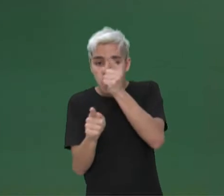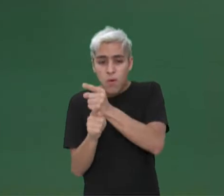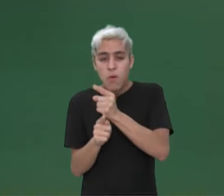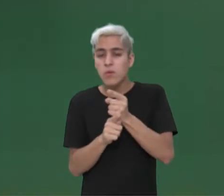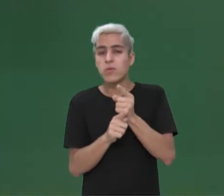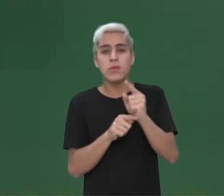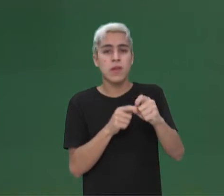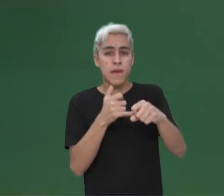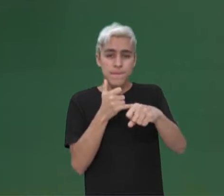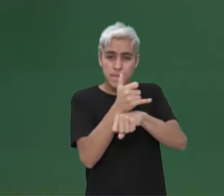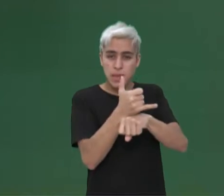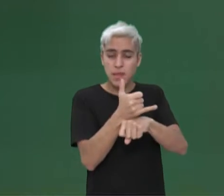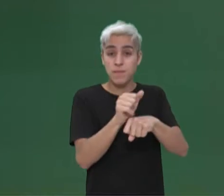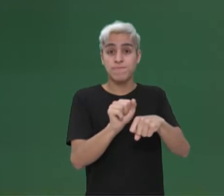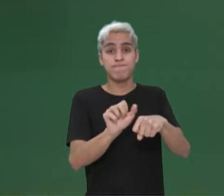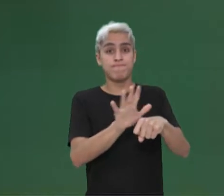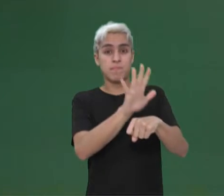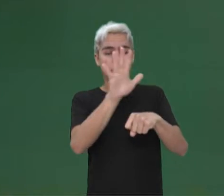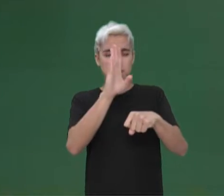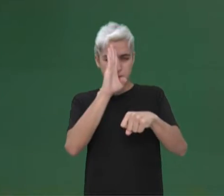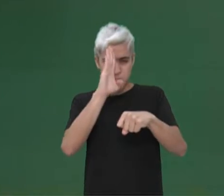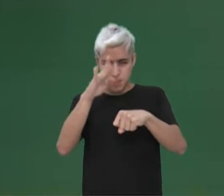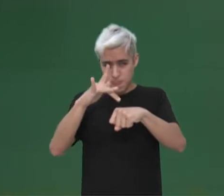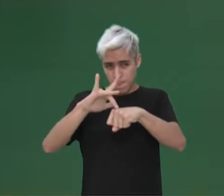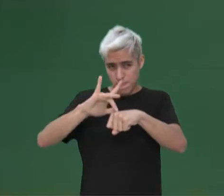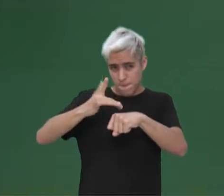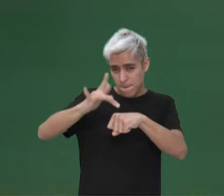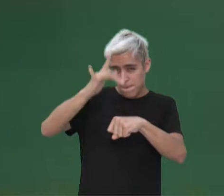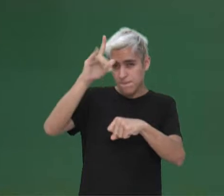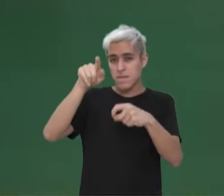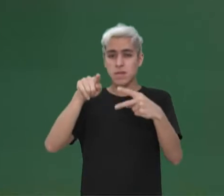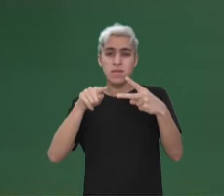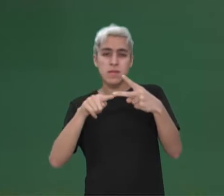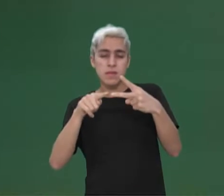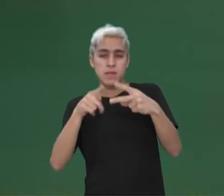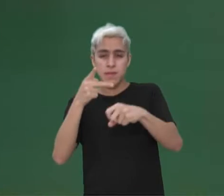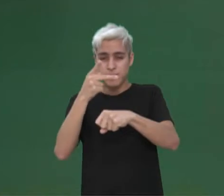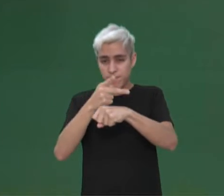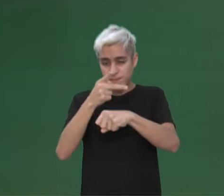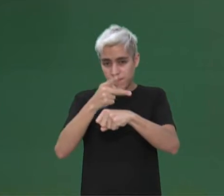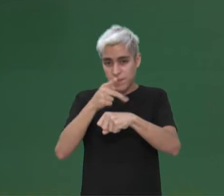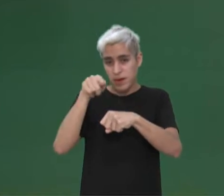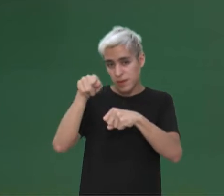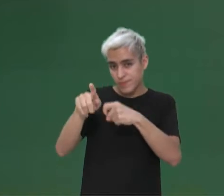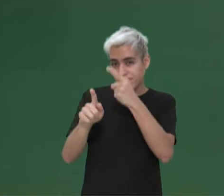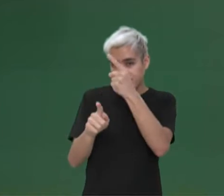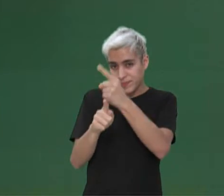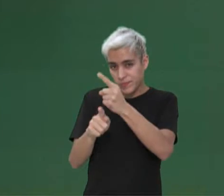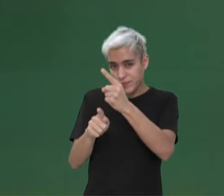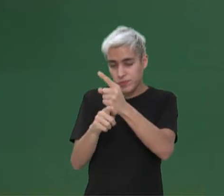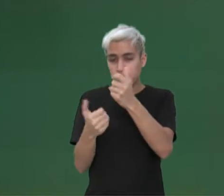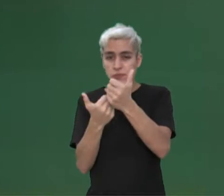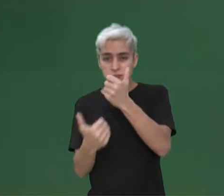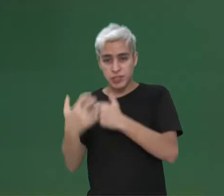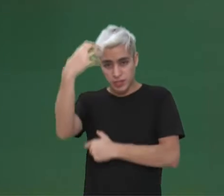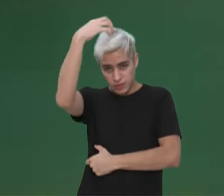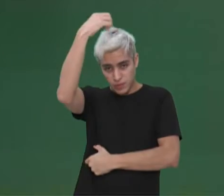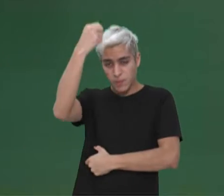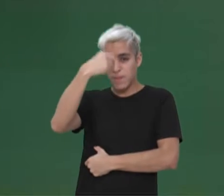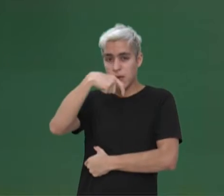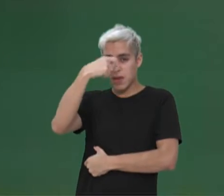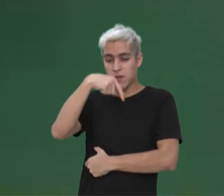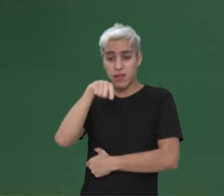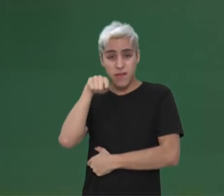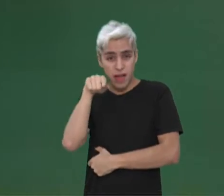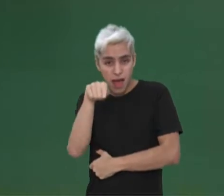metais preciosos. Ouro, principalmente nessa região, e prata no vice-reinado do Peru. Então é aqui que a